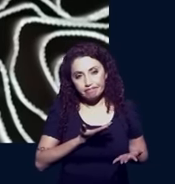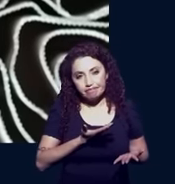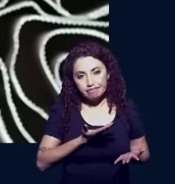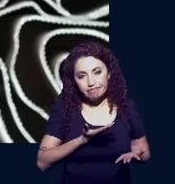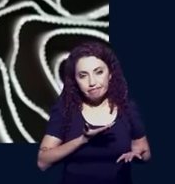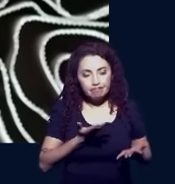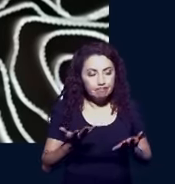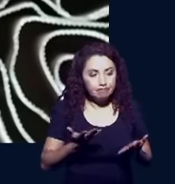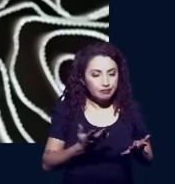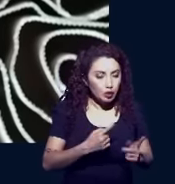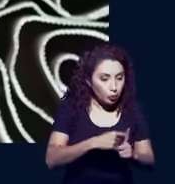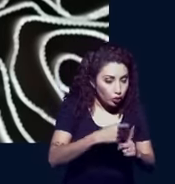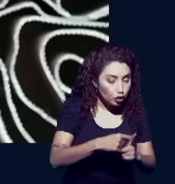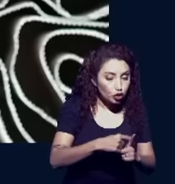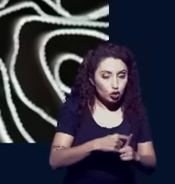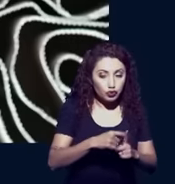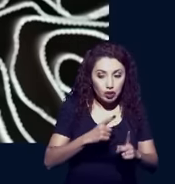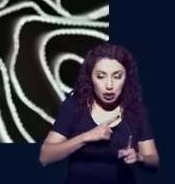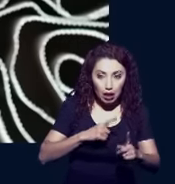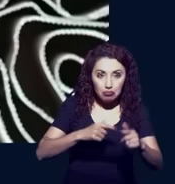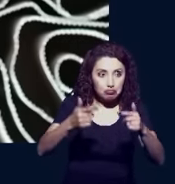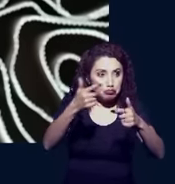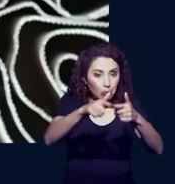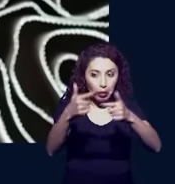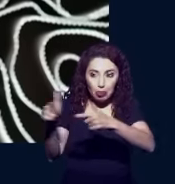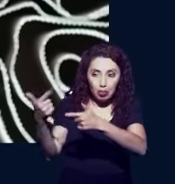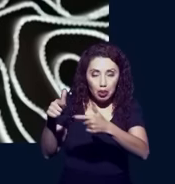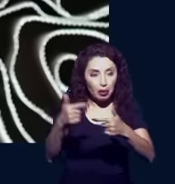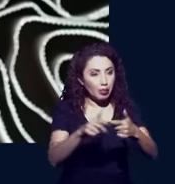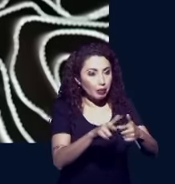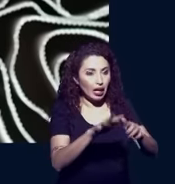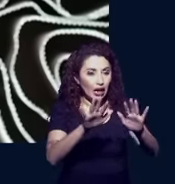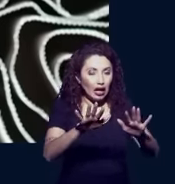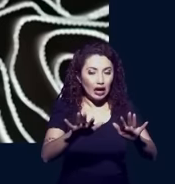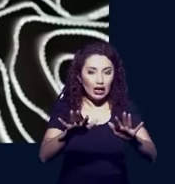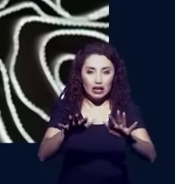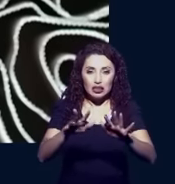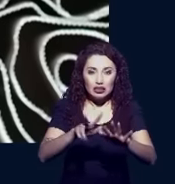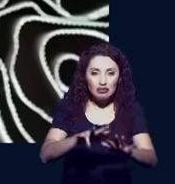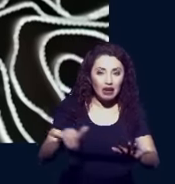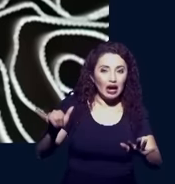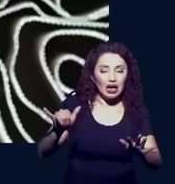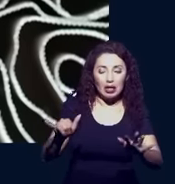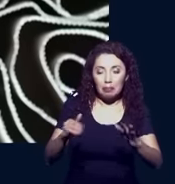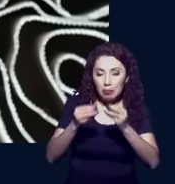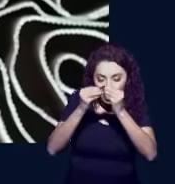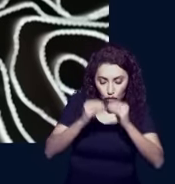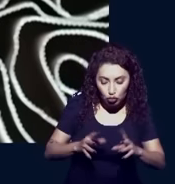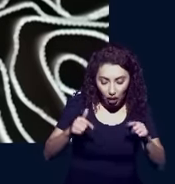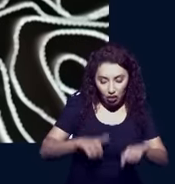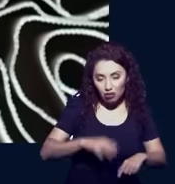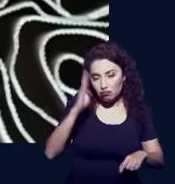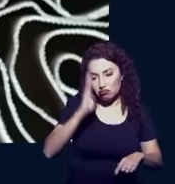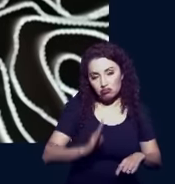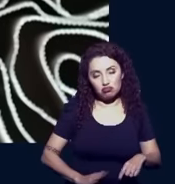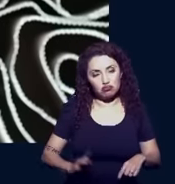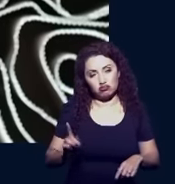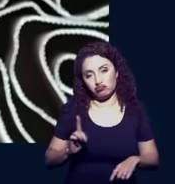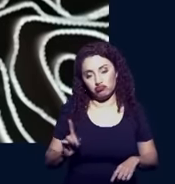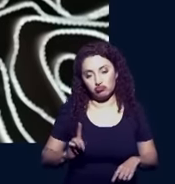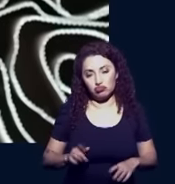mundo que a tensão vai tá aí mas eu acho que ela não vai escalar a ponto de criar uma aversão a risco que nos predique de maneira